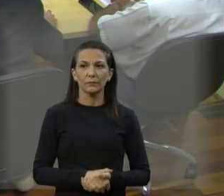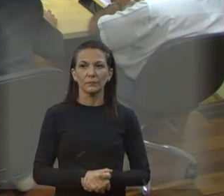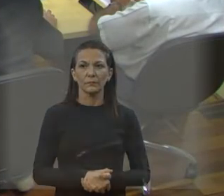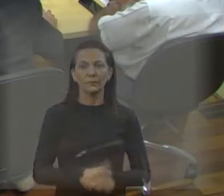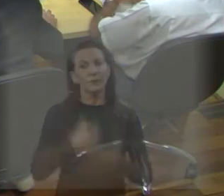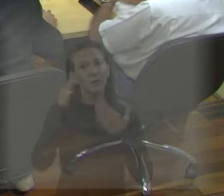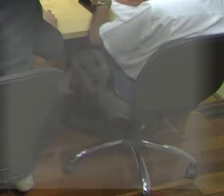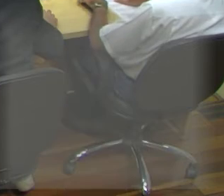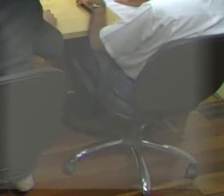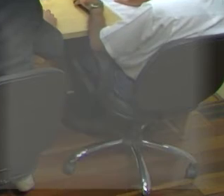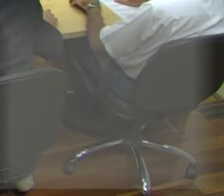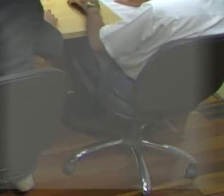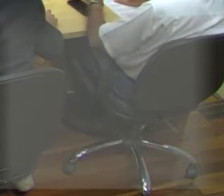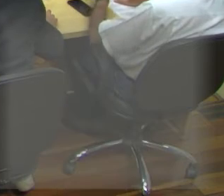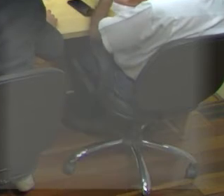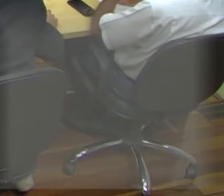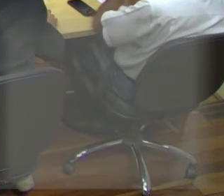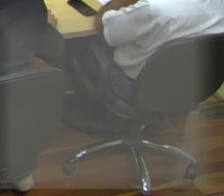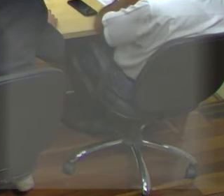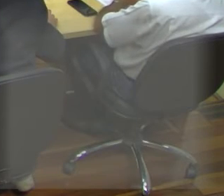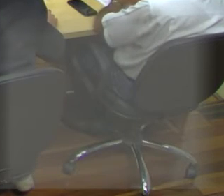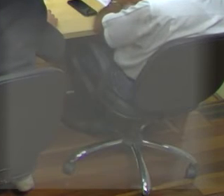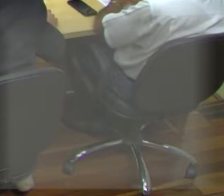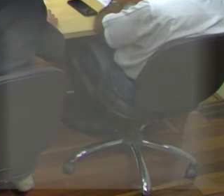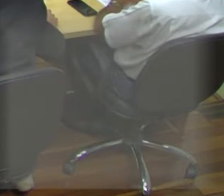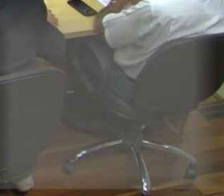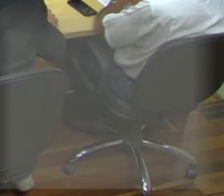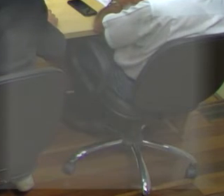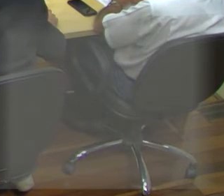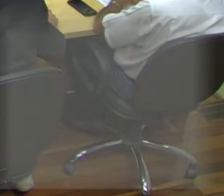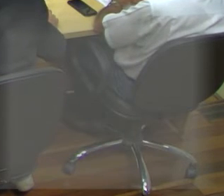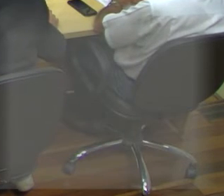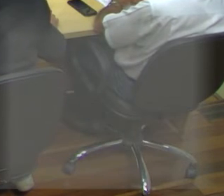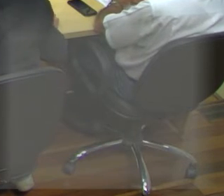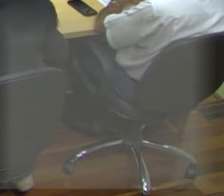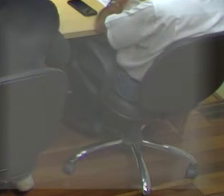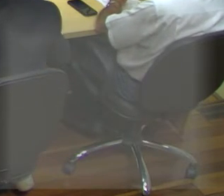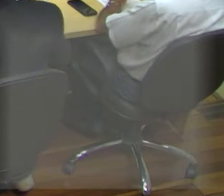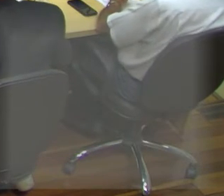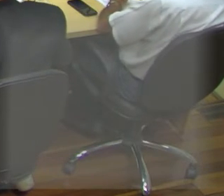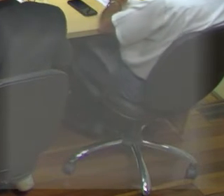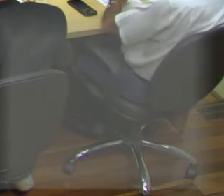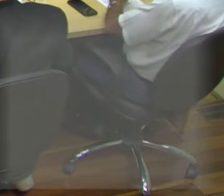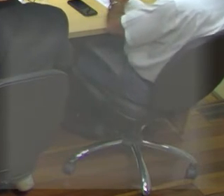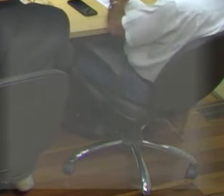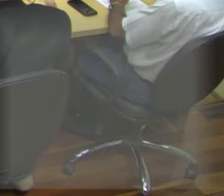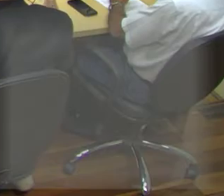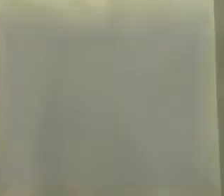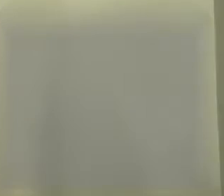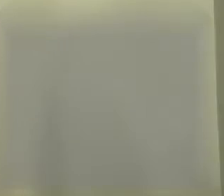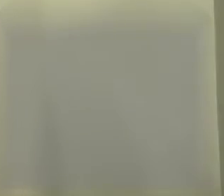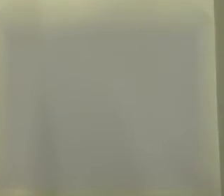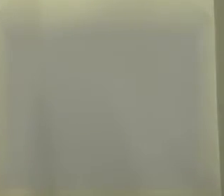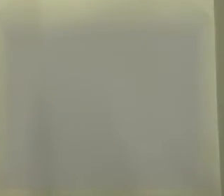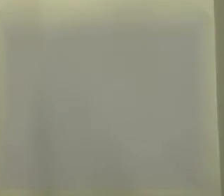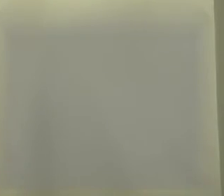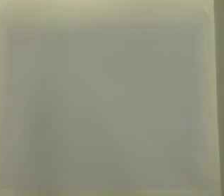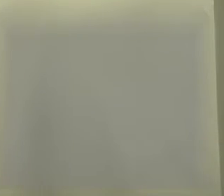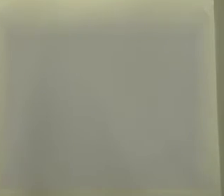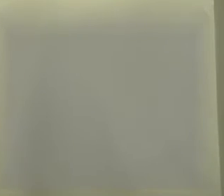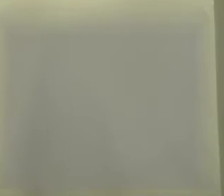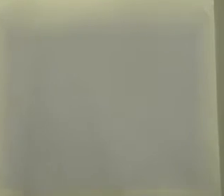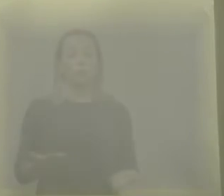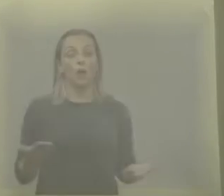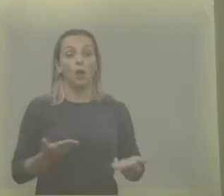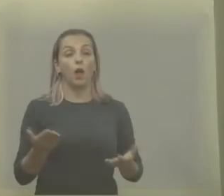e obrigado vereador com a palavra Vereador Rafael de Angeli 2º secretário muito boa noite agora na